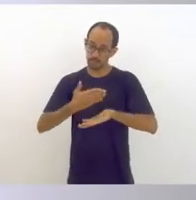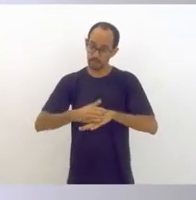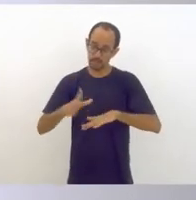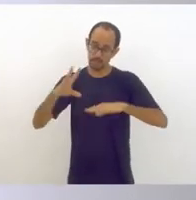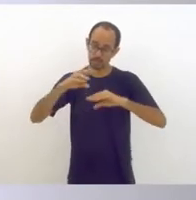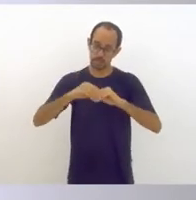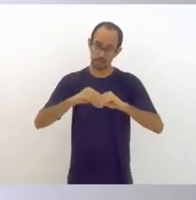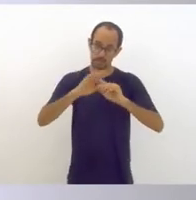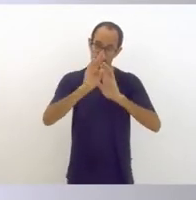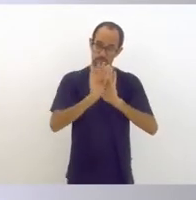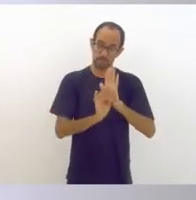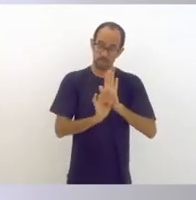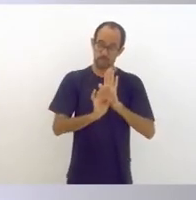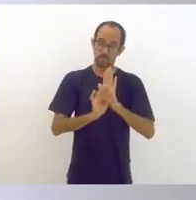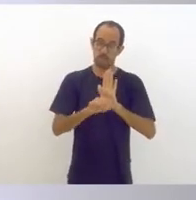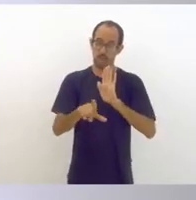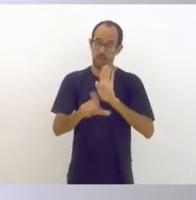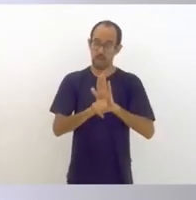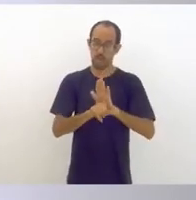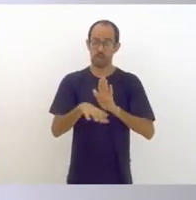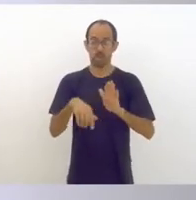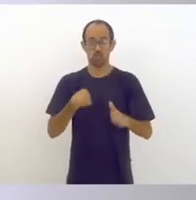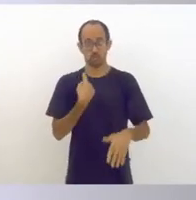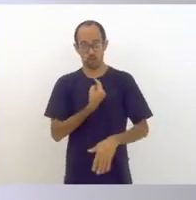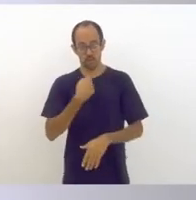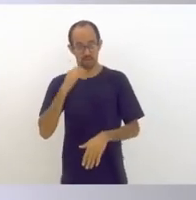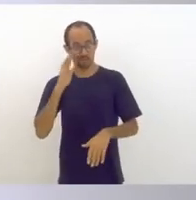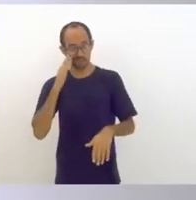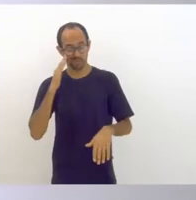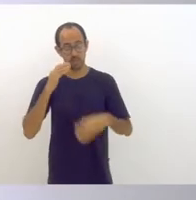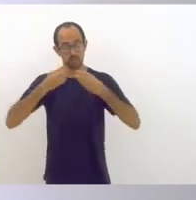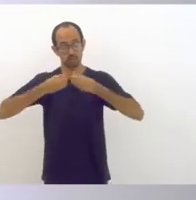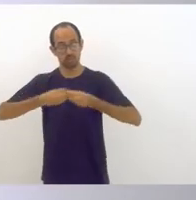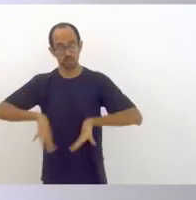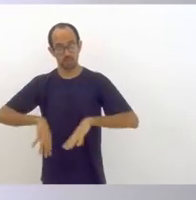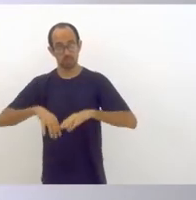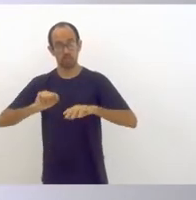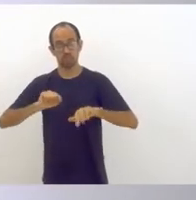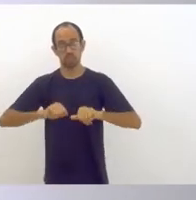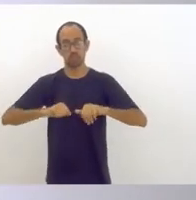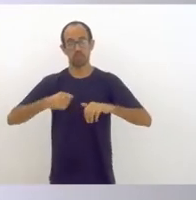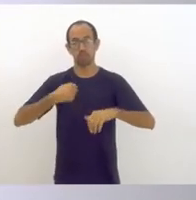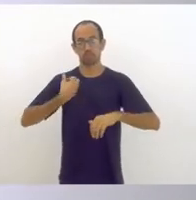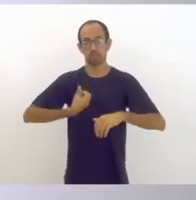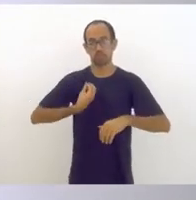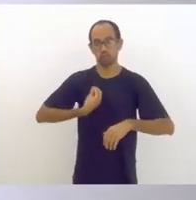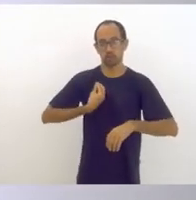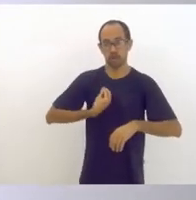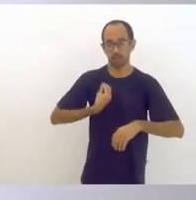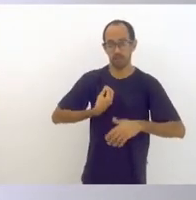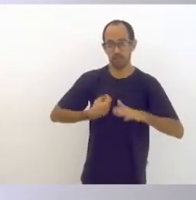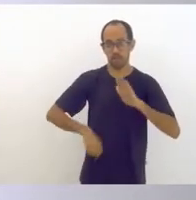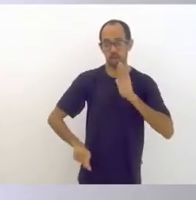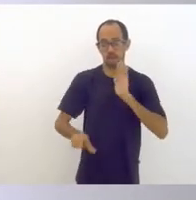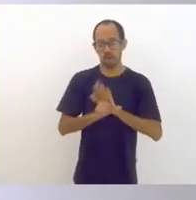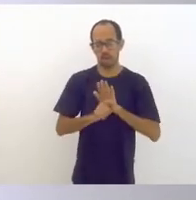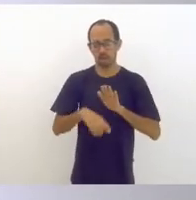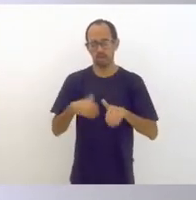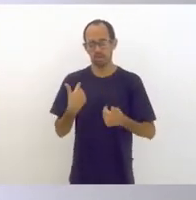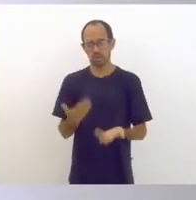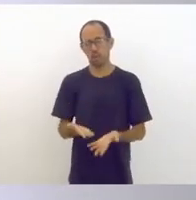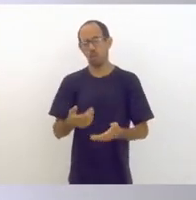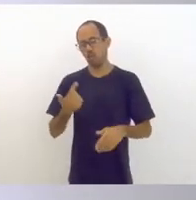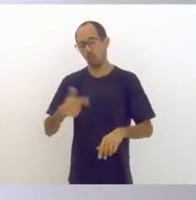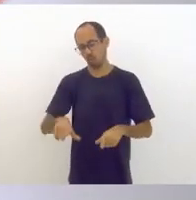integralizarem o texto da lei, no nosso entendimento, prejudica a eficácia plena da lei, caso o projeto seja aprovado. Então, e